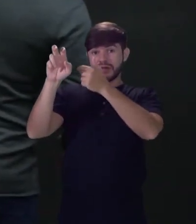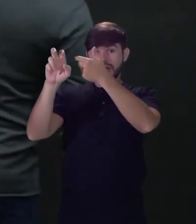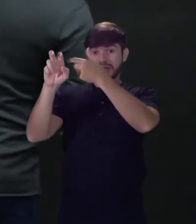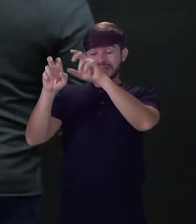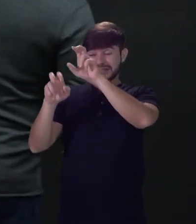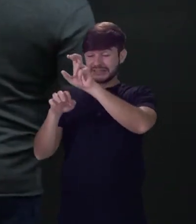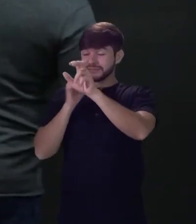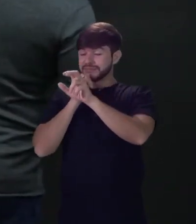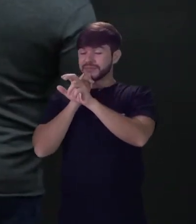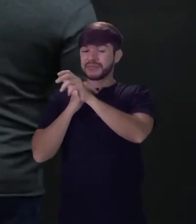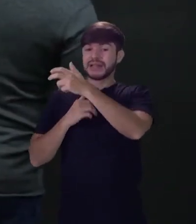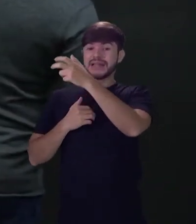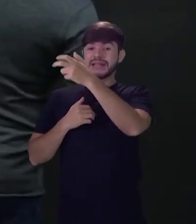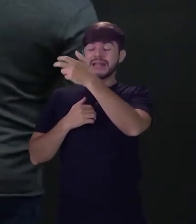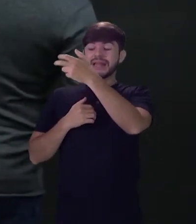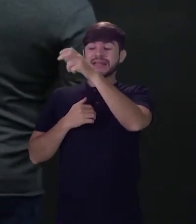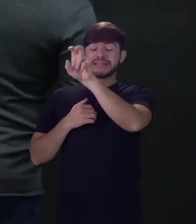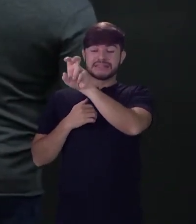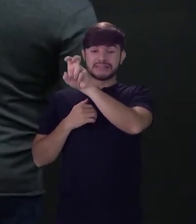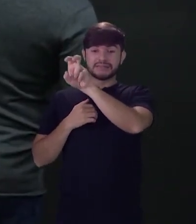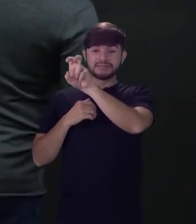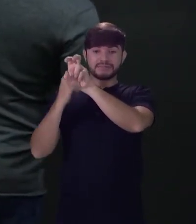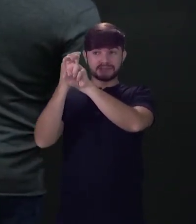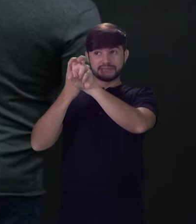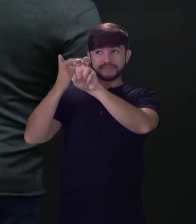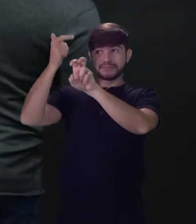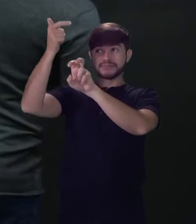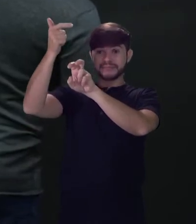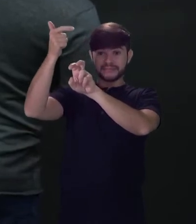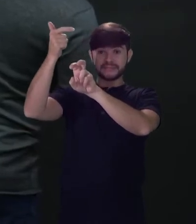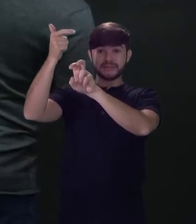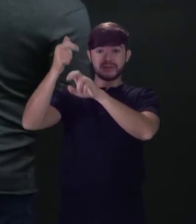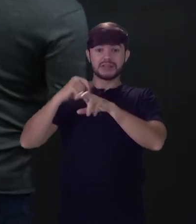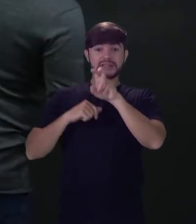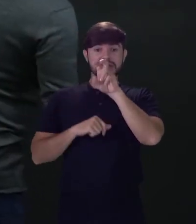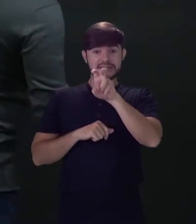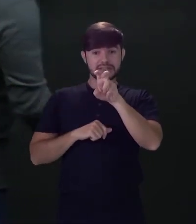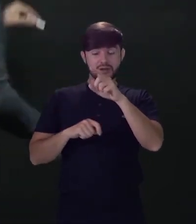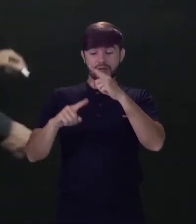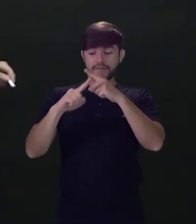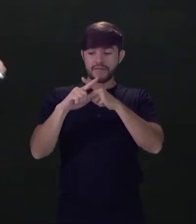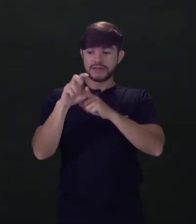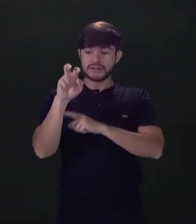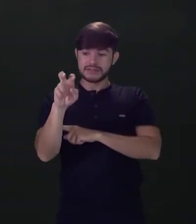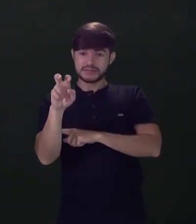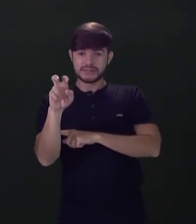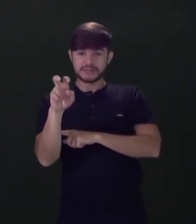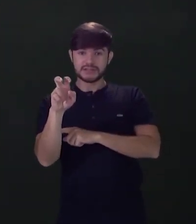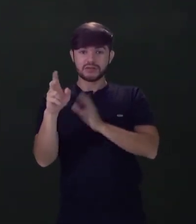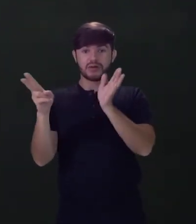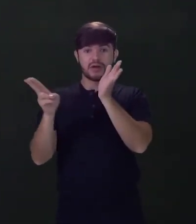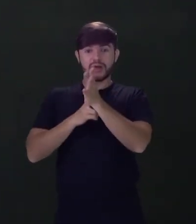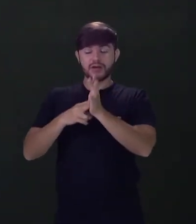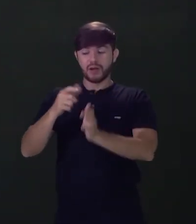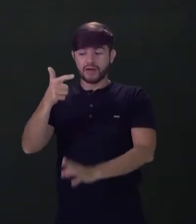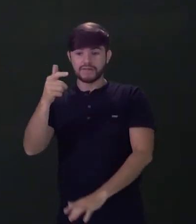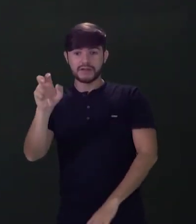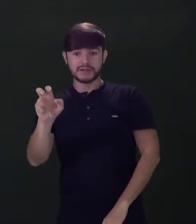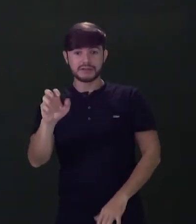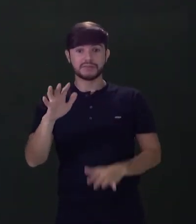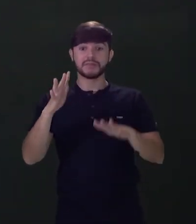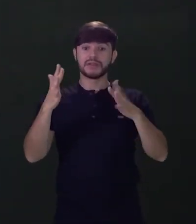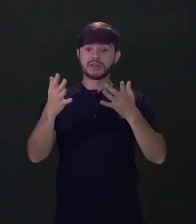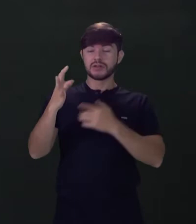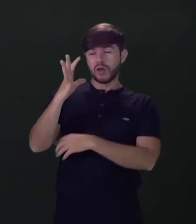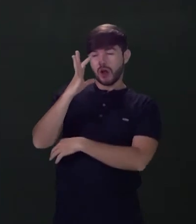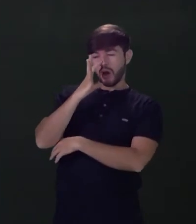equivale à multiplicação de 5 por 5, cujo resultado final é igual a 25.